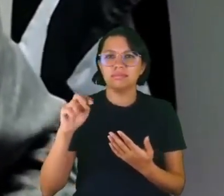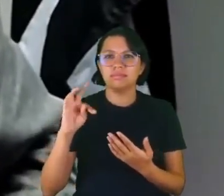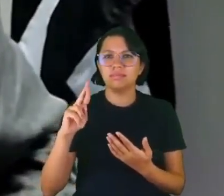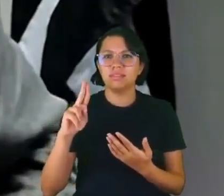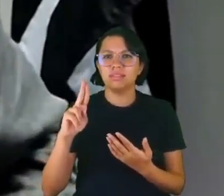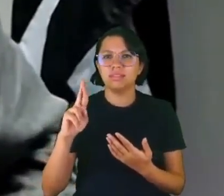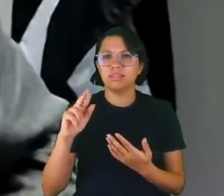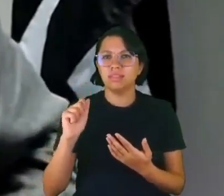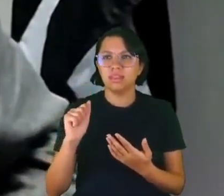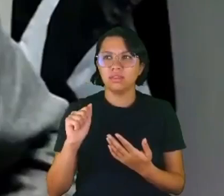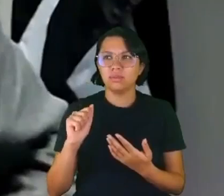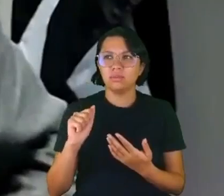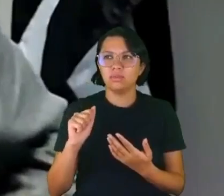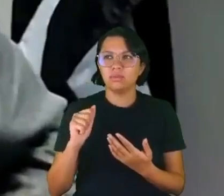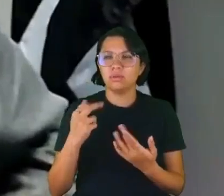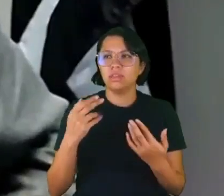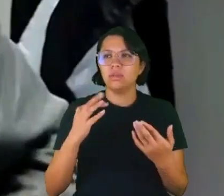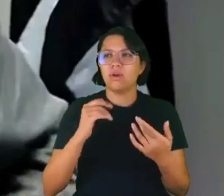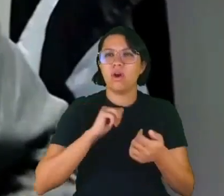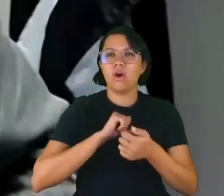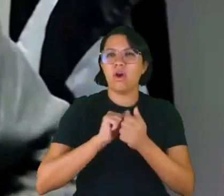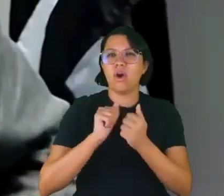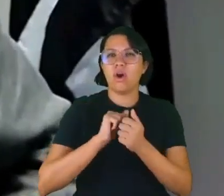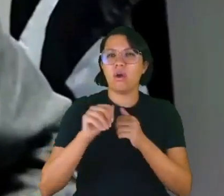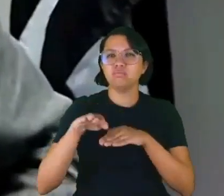uma latinha de cerveja